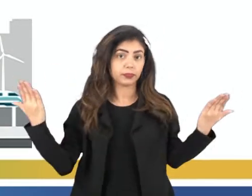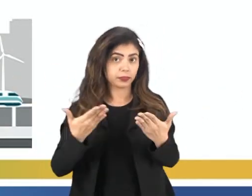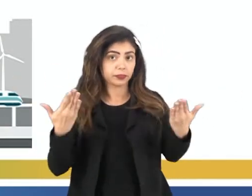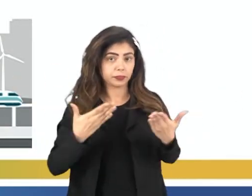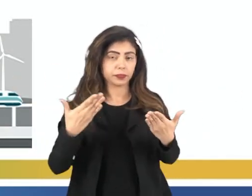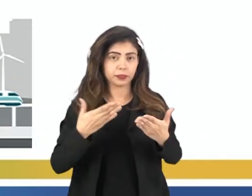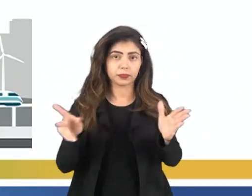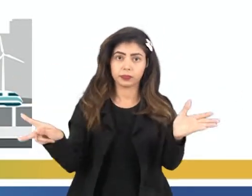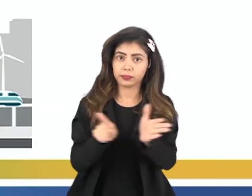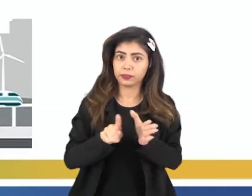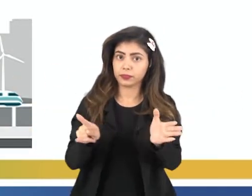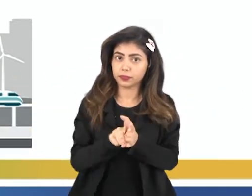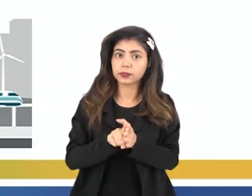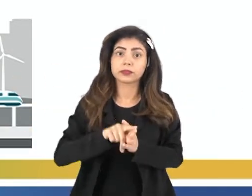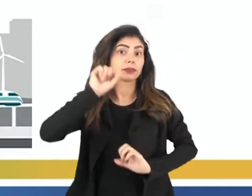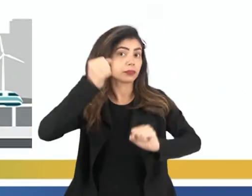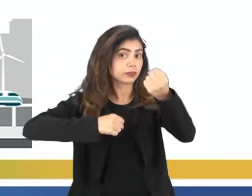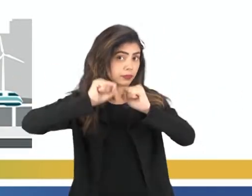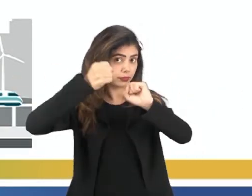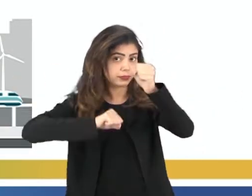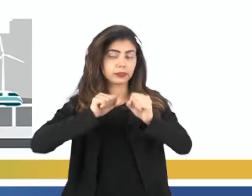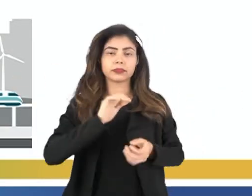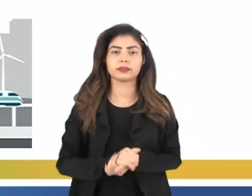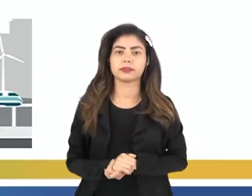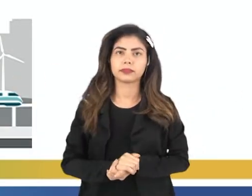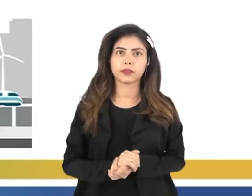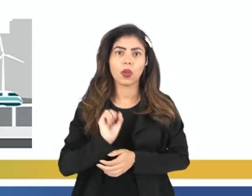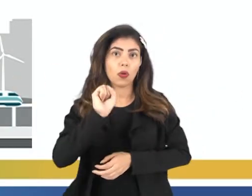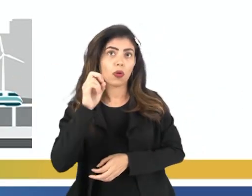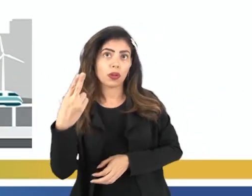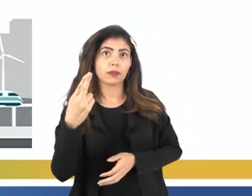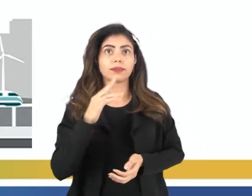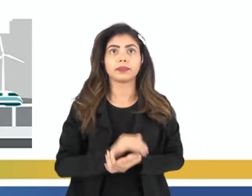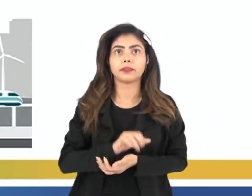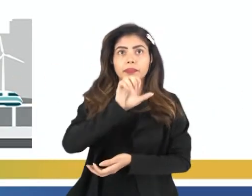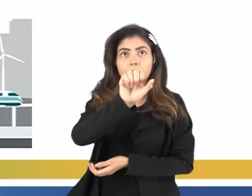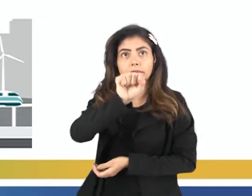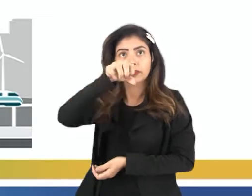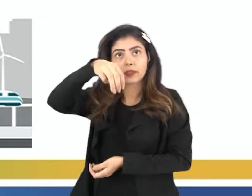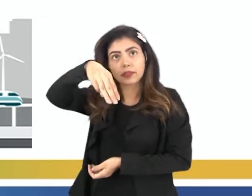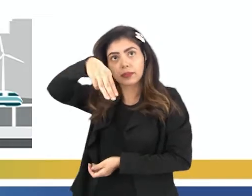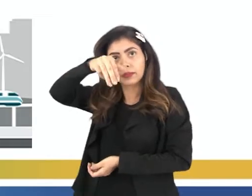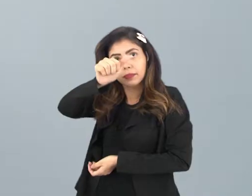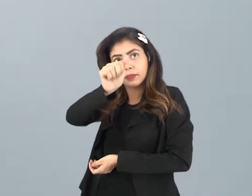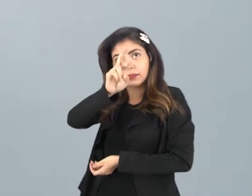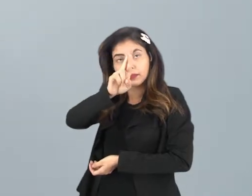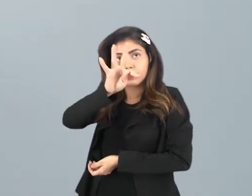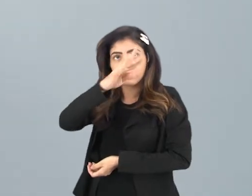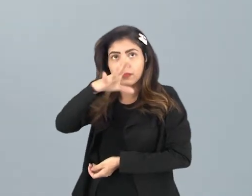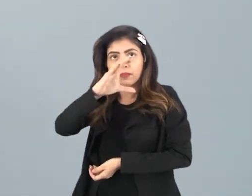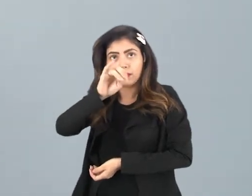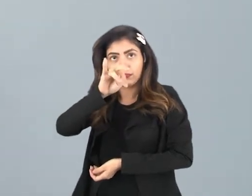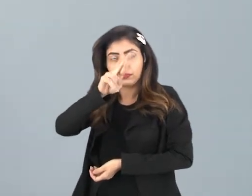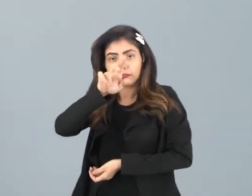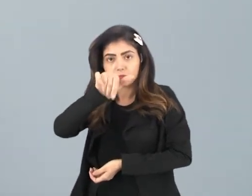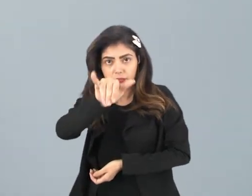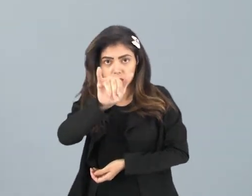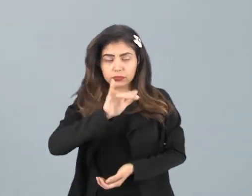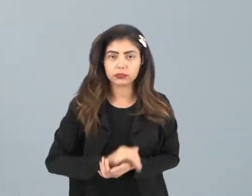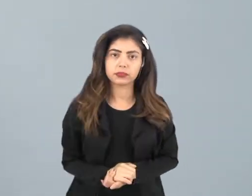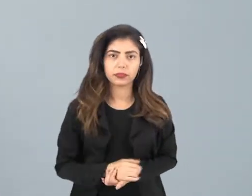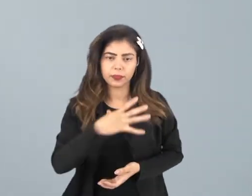o comportamento das indústrias, ou, em inglês, conhecidas como Smart City. Então vejam que essa